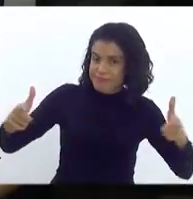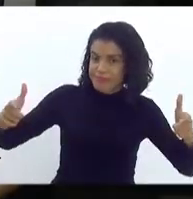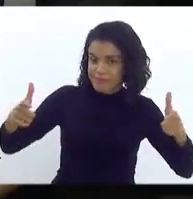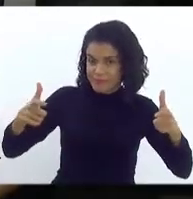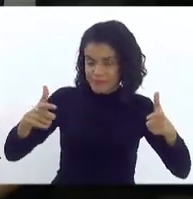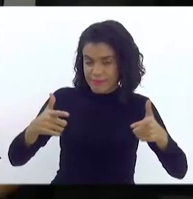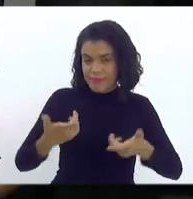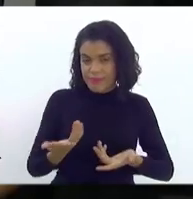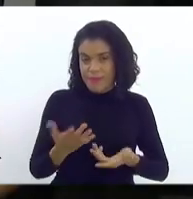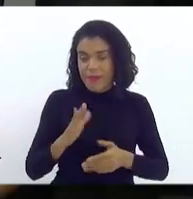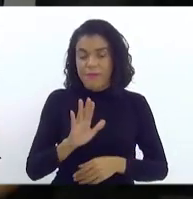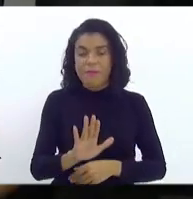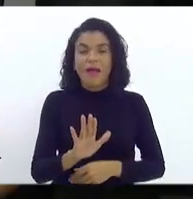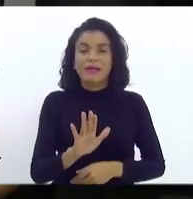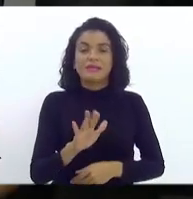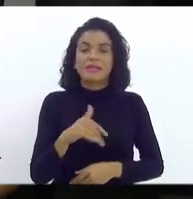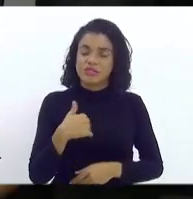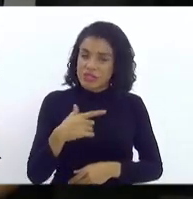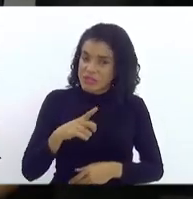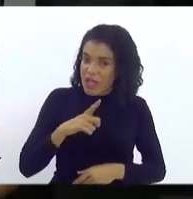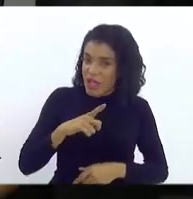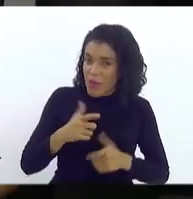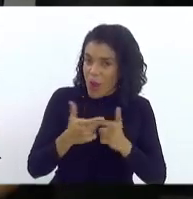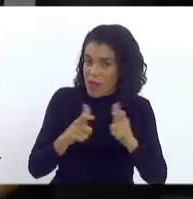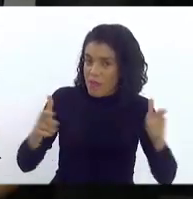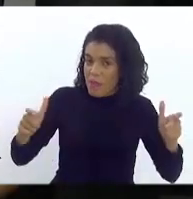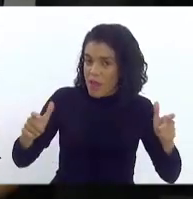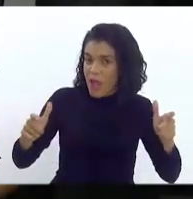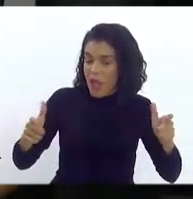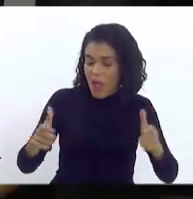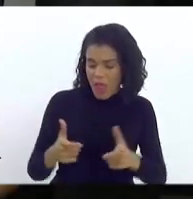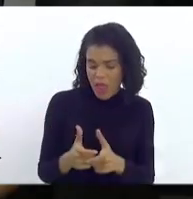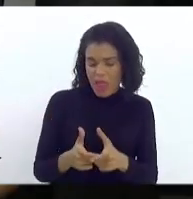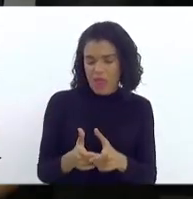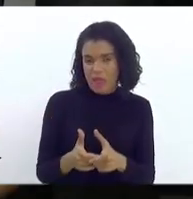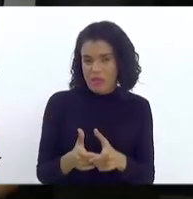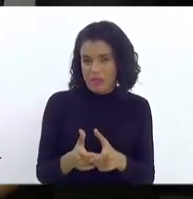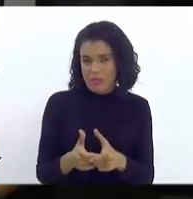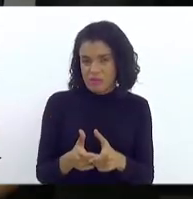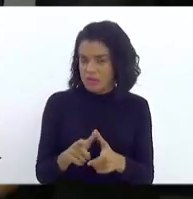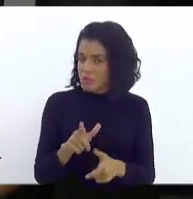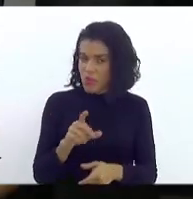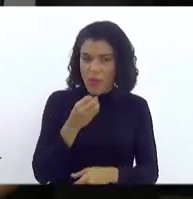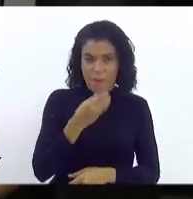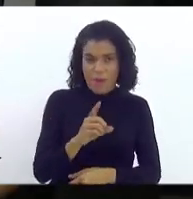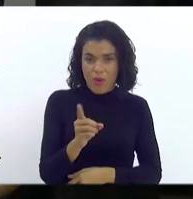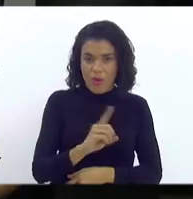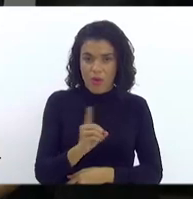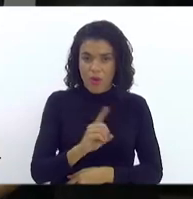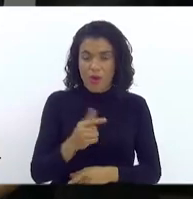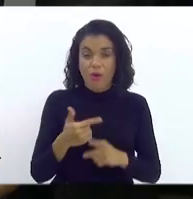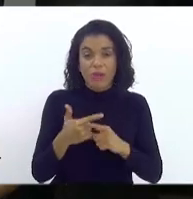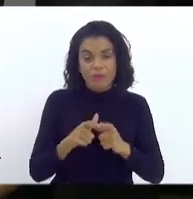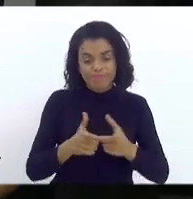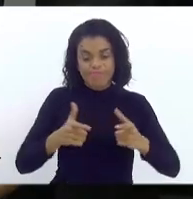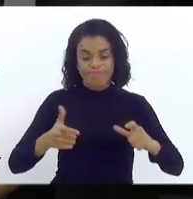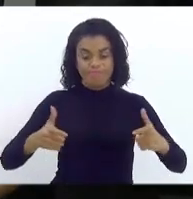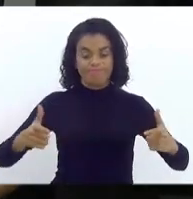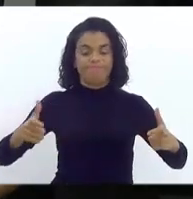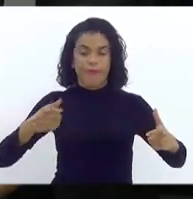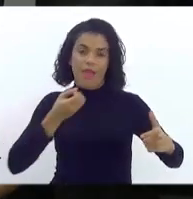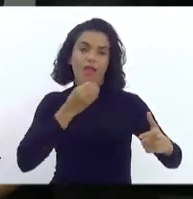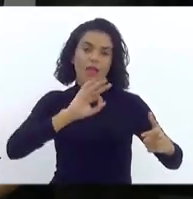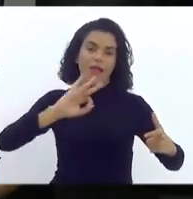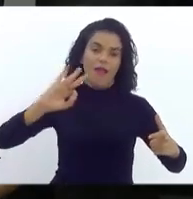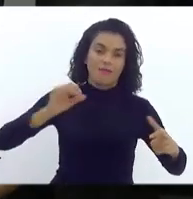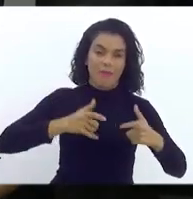ver, nós temos uma demanda decrescente. Isso, para uma concessão, não é saudável. Nós temos que ter uma demanda crescente para que